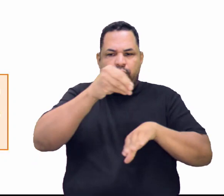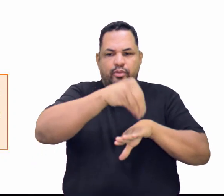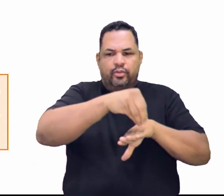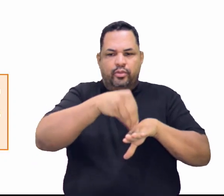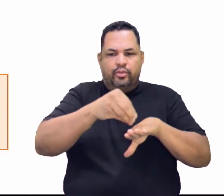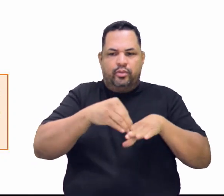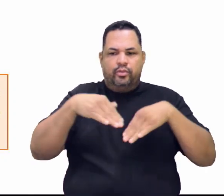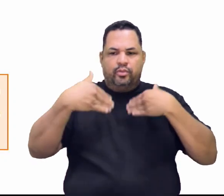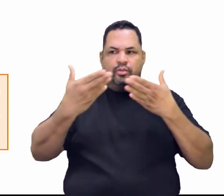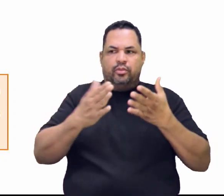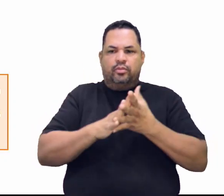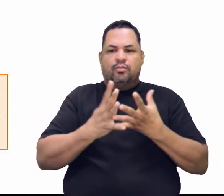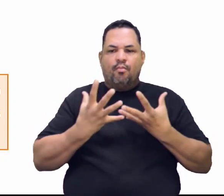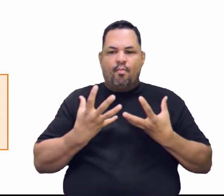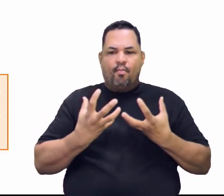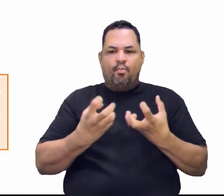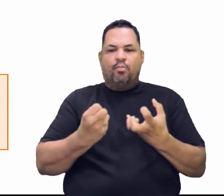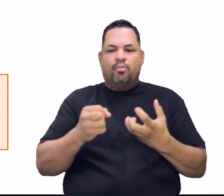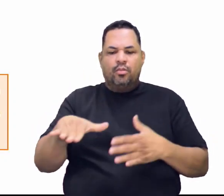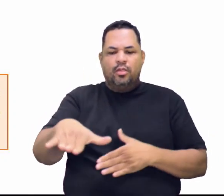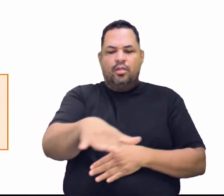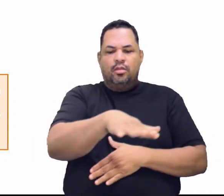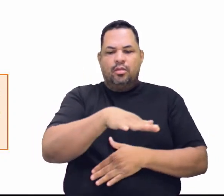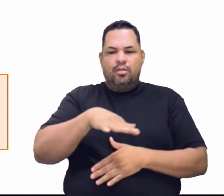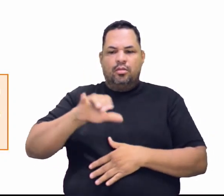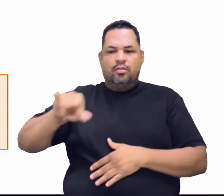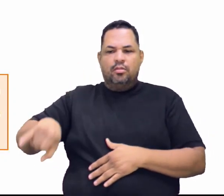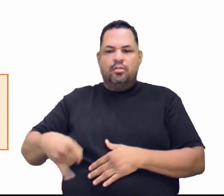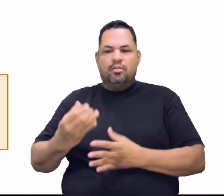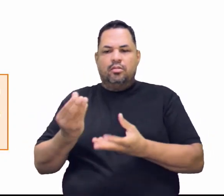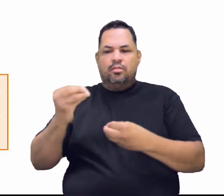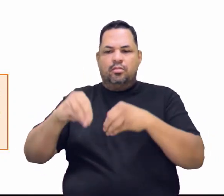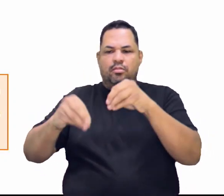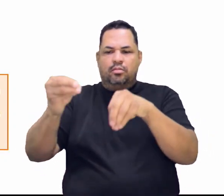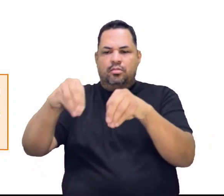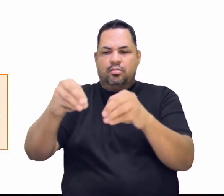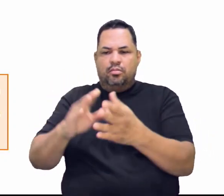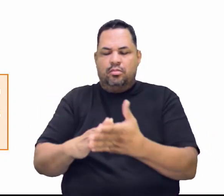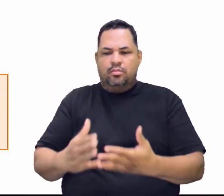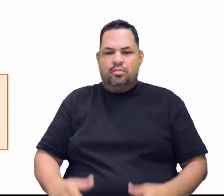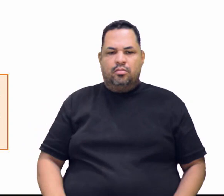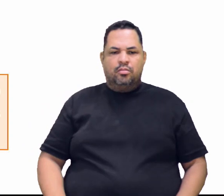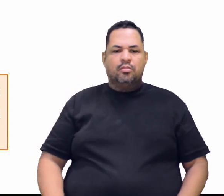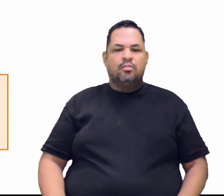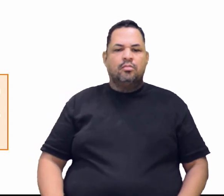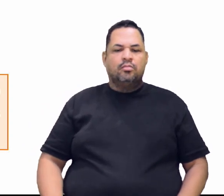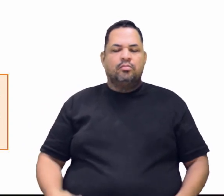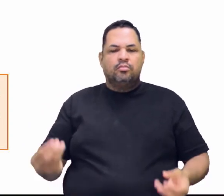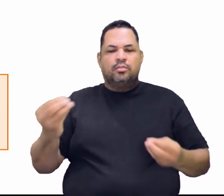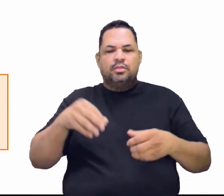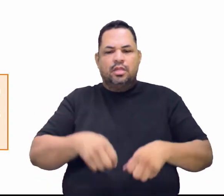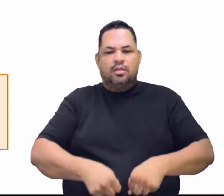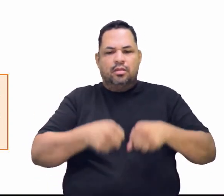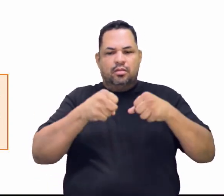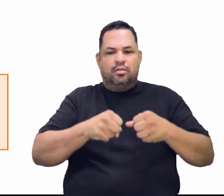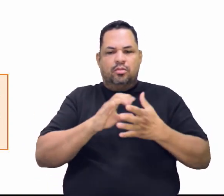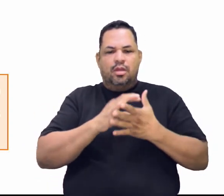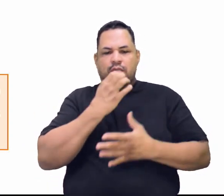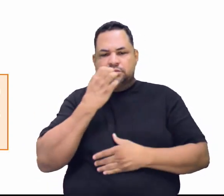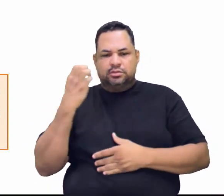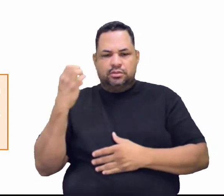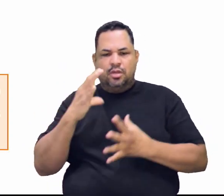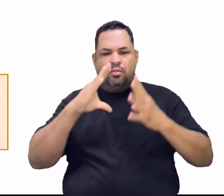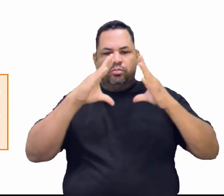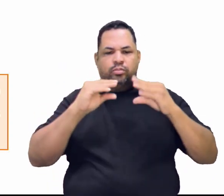nutrientes, e quando secava, ali eles aproveitavam para poder plantar nas várzeas. Plantavam a mandioca, plantavam